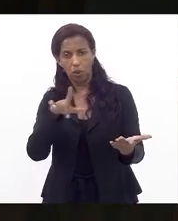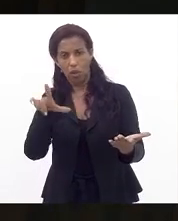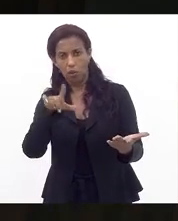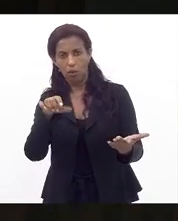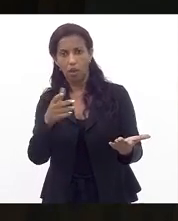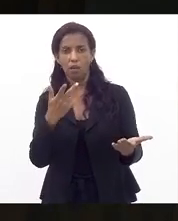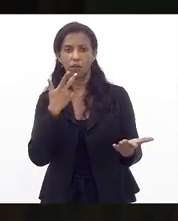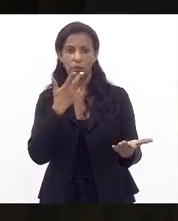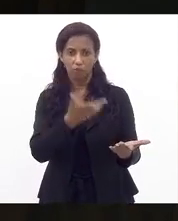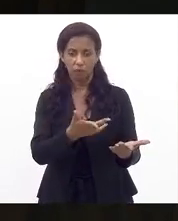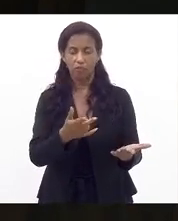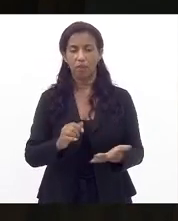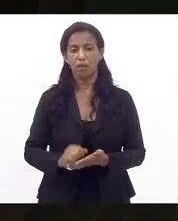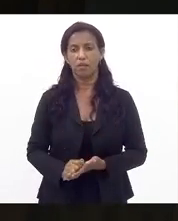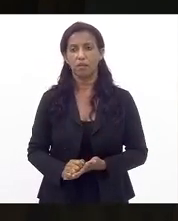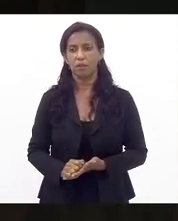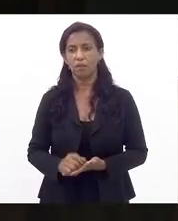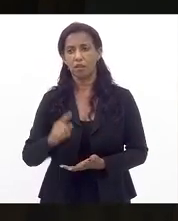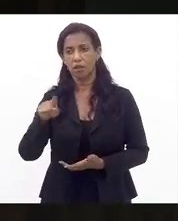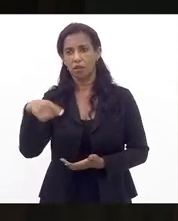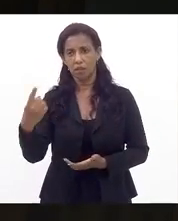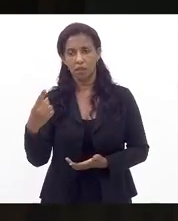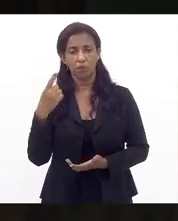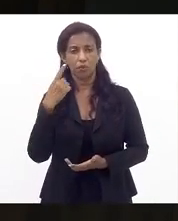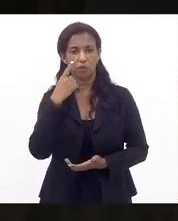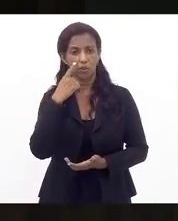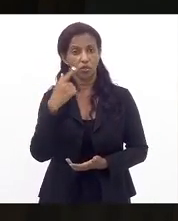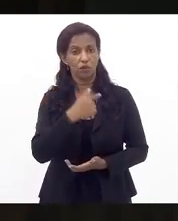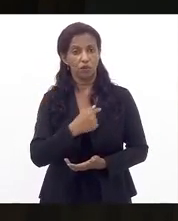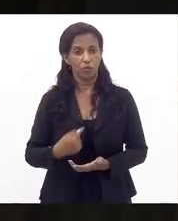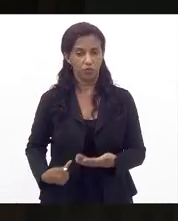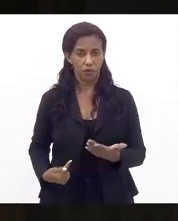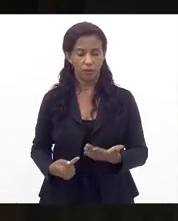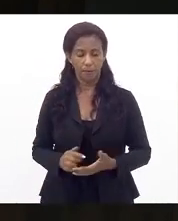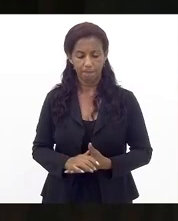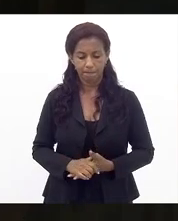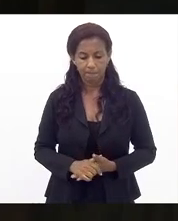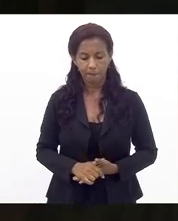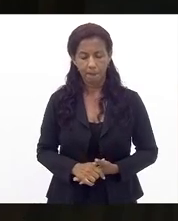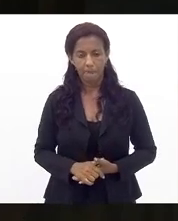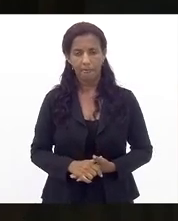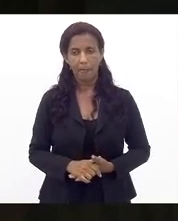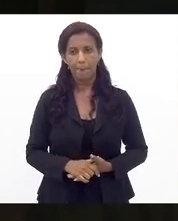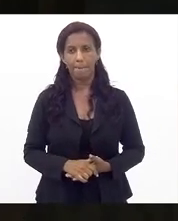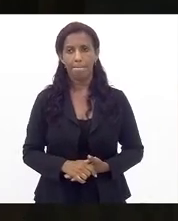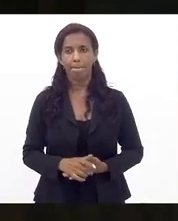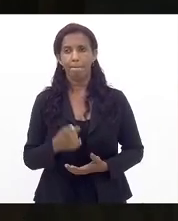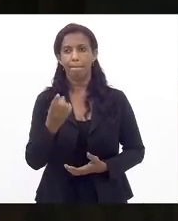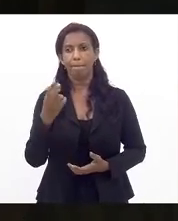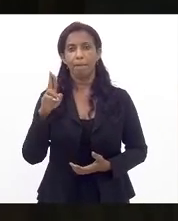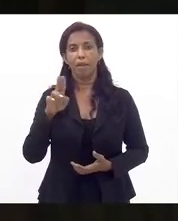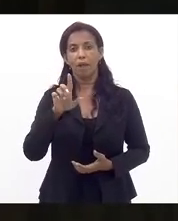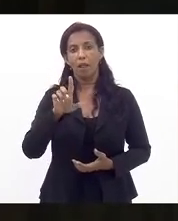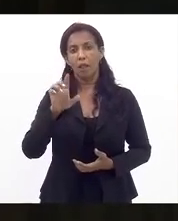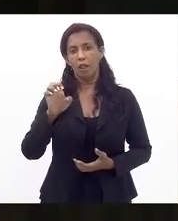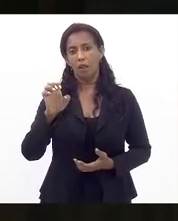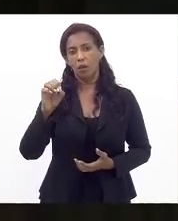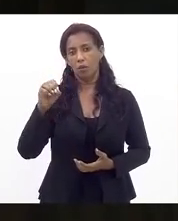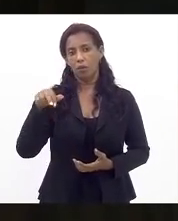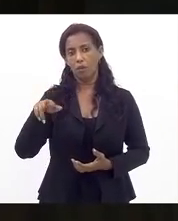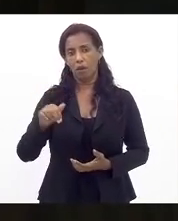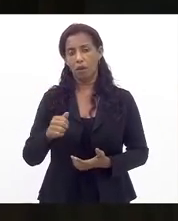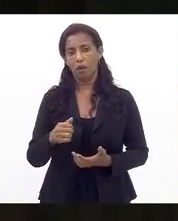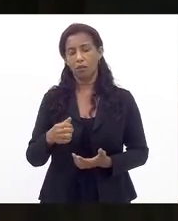falará disso e certamente depois a gente pode ouvir o governo então vou passar a palavra para o Doutor Leonardo Afonso